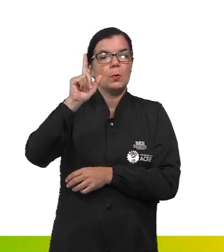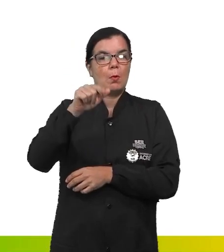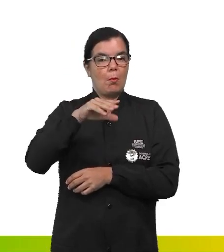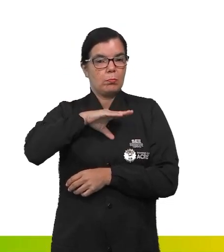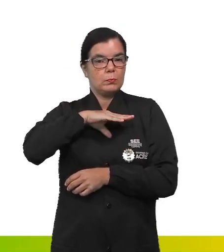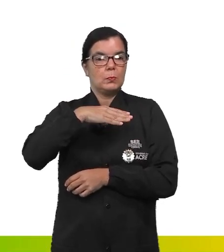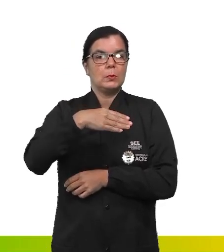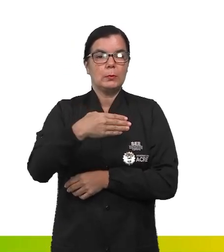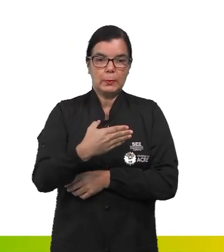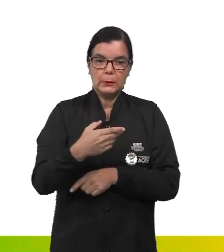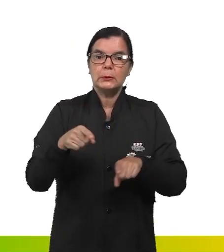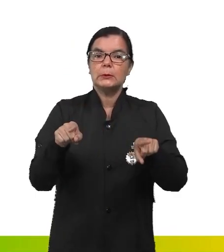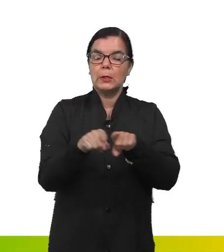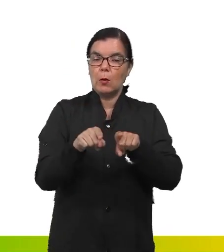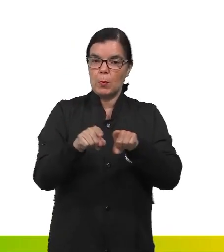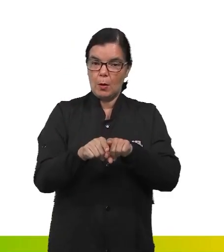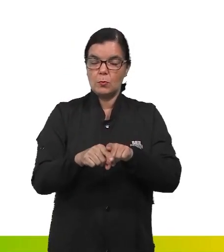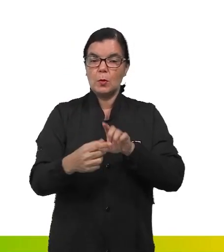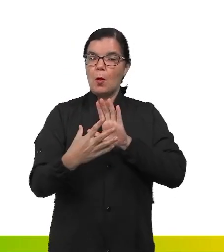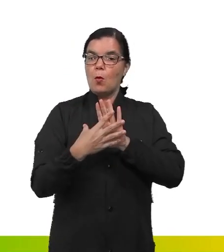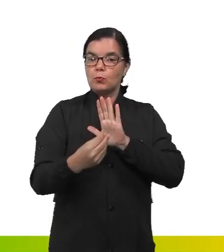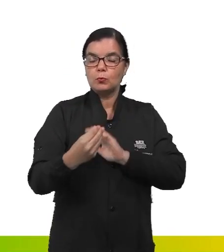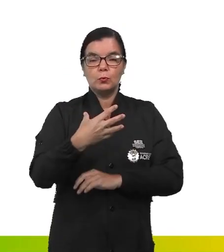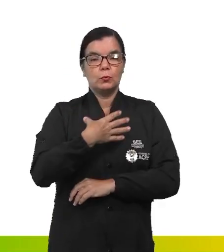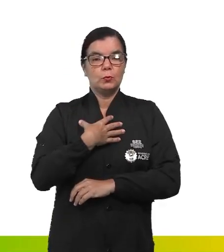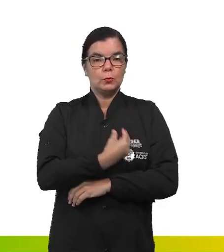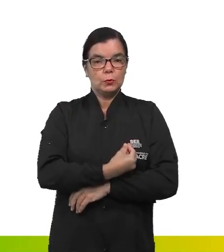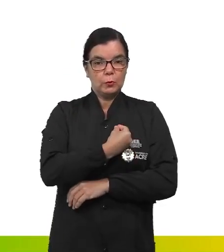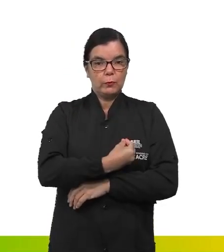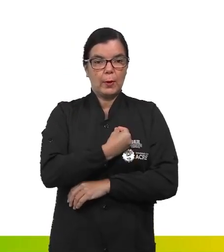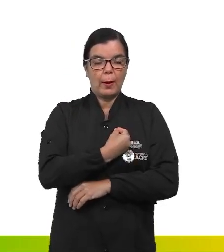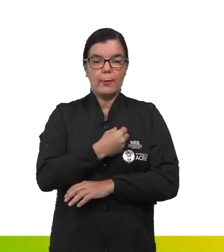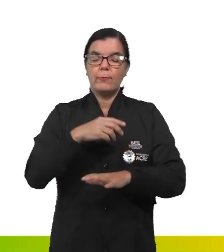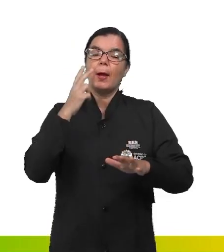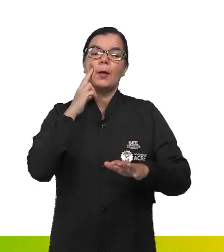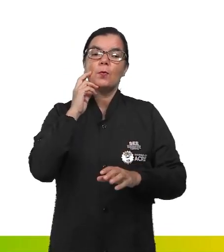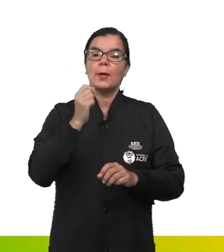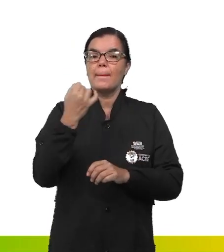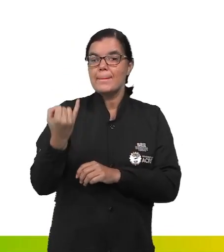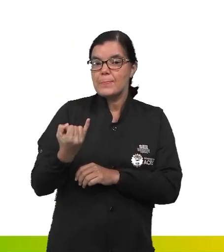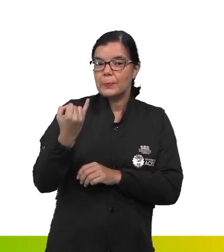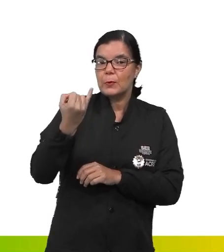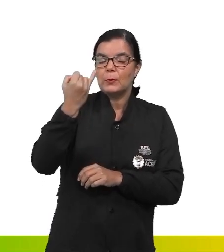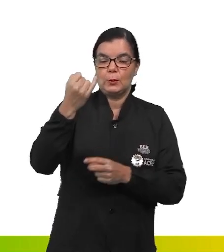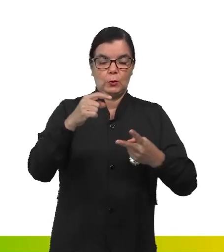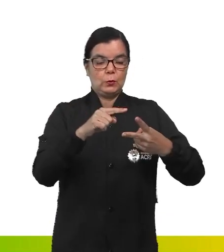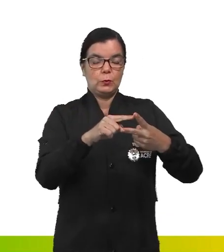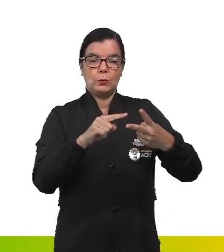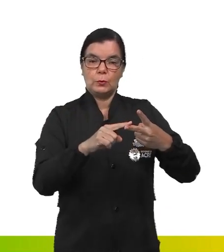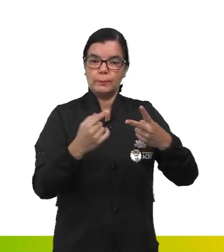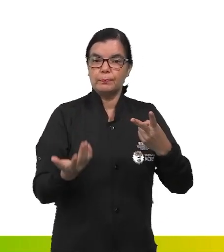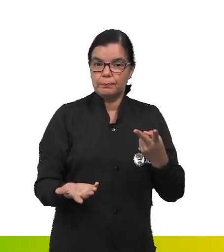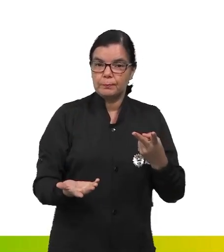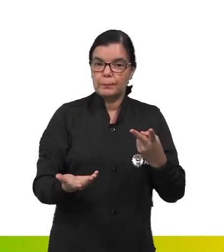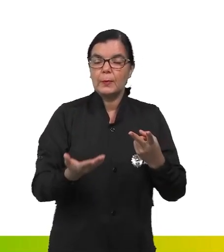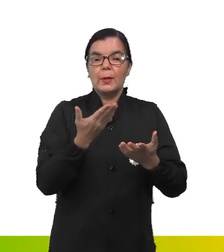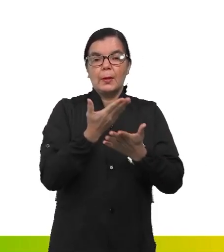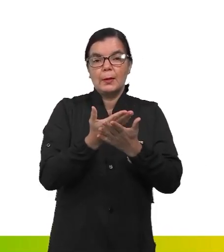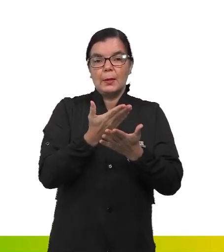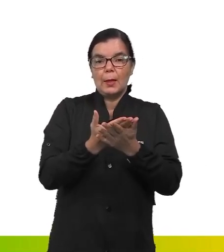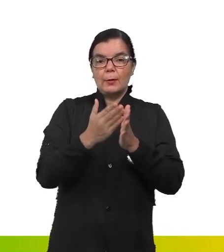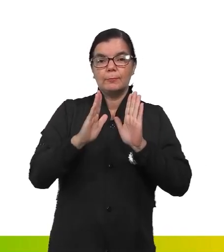atitude e ele também aí é um estilo de vida que vai priorizar dois pontos importantes da nossa aula hoje que